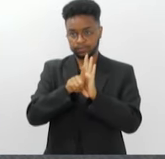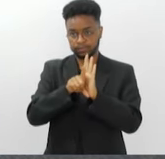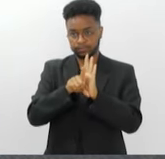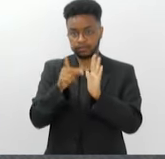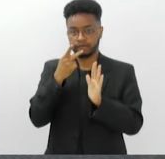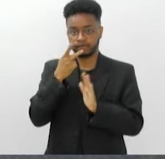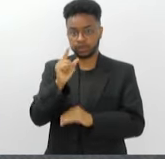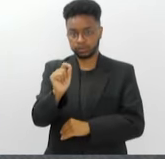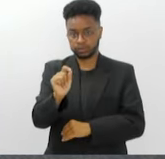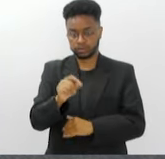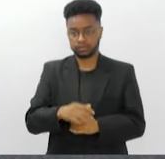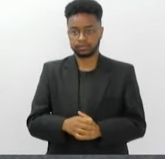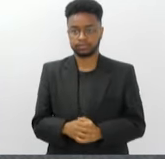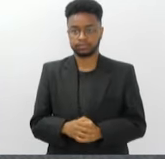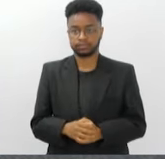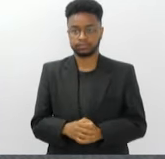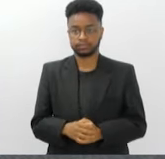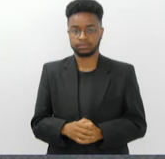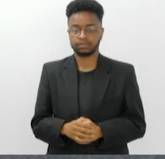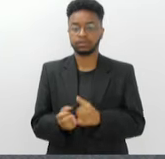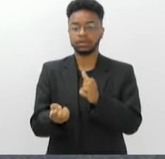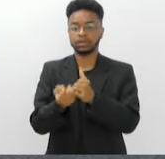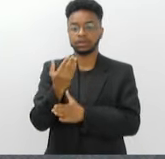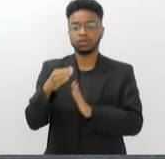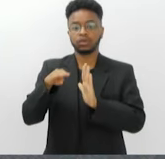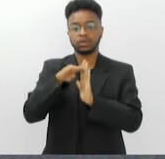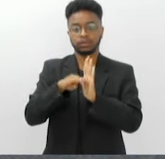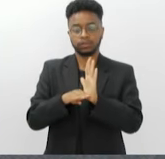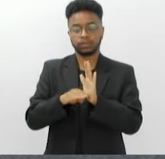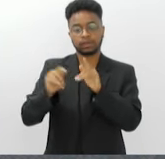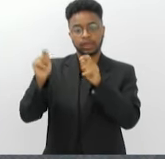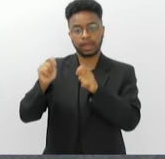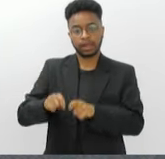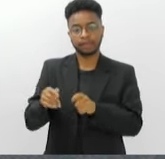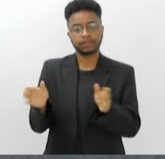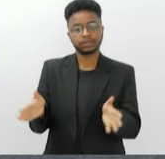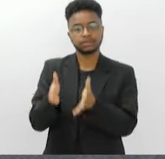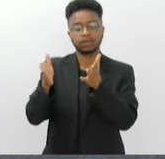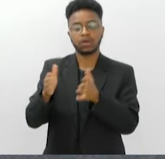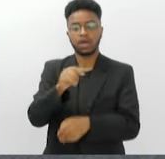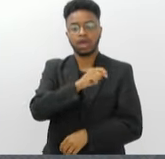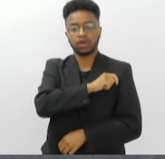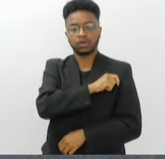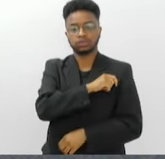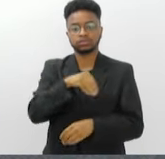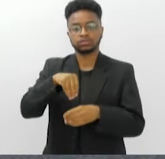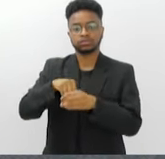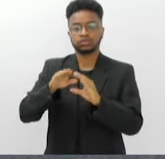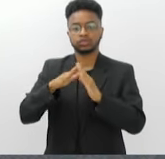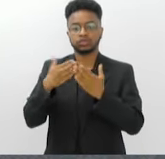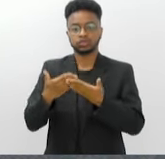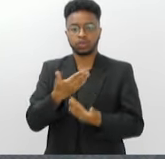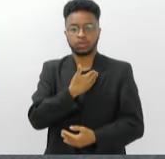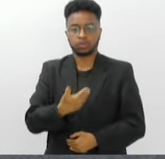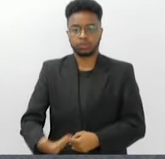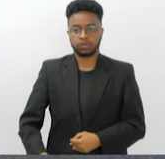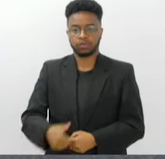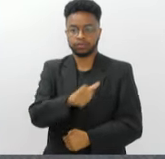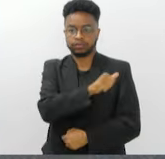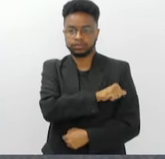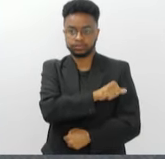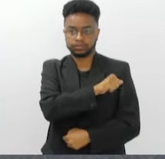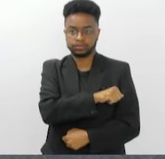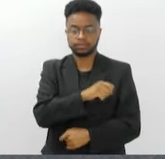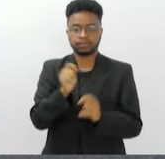o seguinte: fica criado o programa de capacitação de alunos das escolas estaduais do Rio de Janeiro